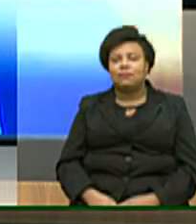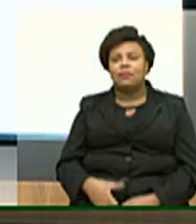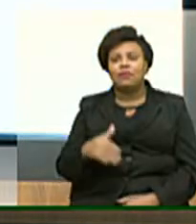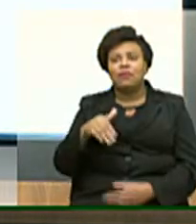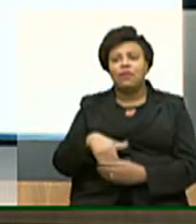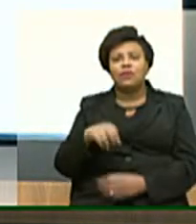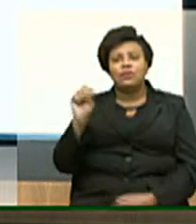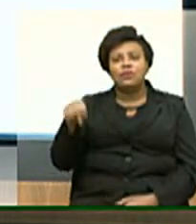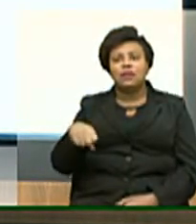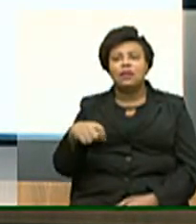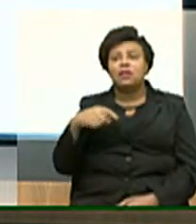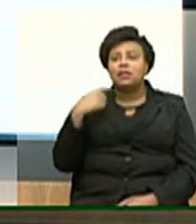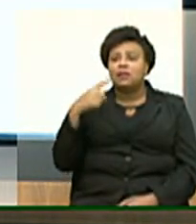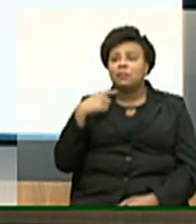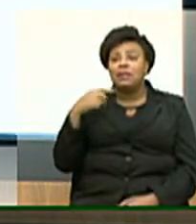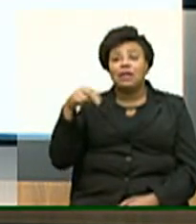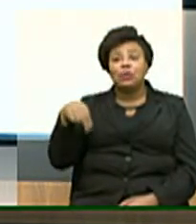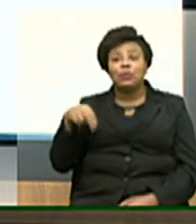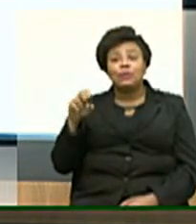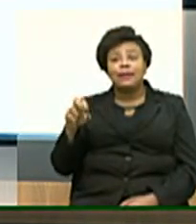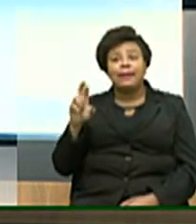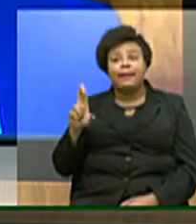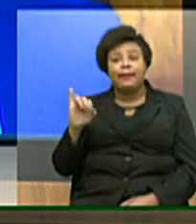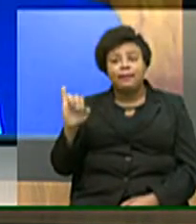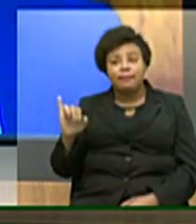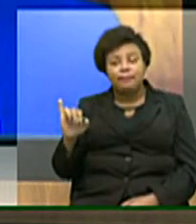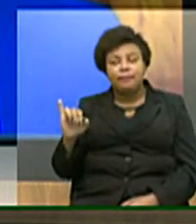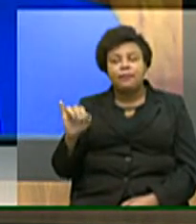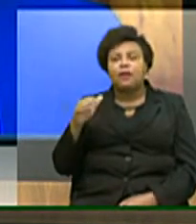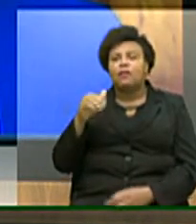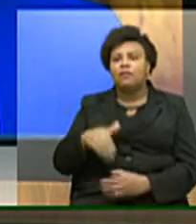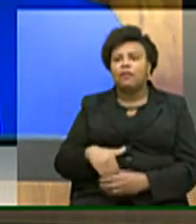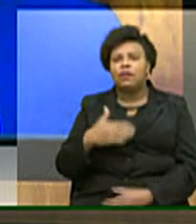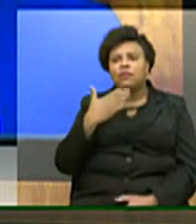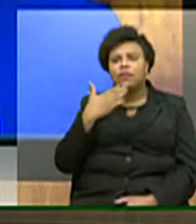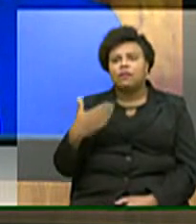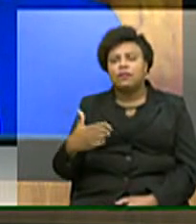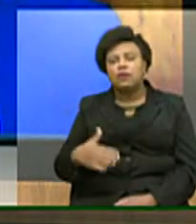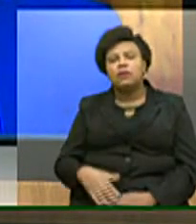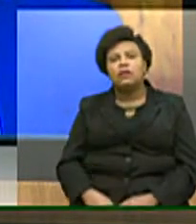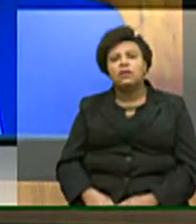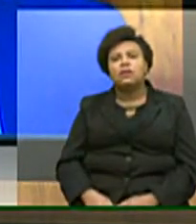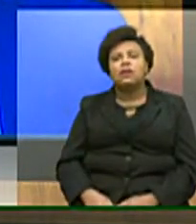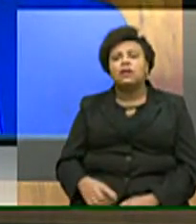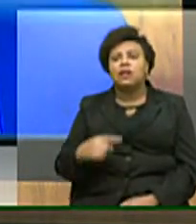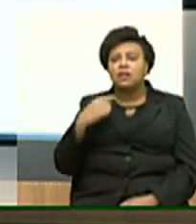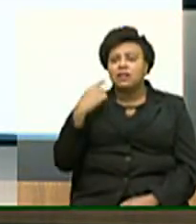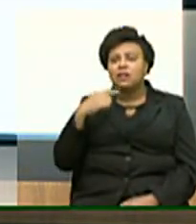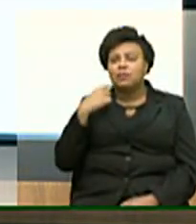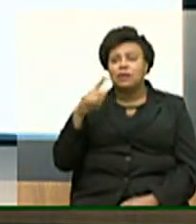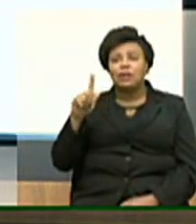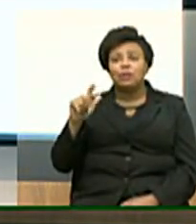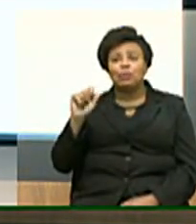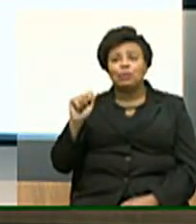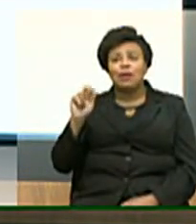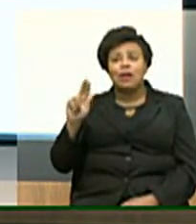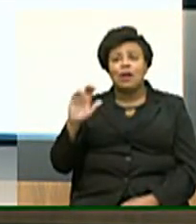Voto sim. E deputado Neril Carteiro. Voto favorável, presidente. Deputado Gaúcho da Geral.